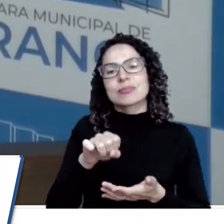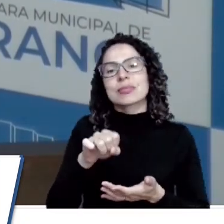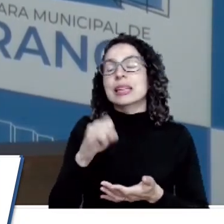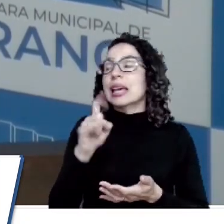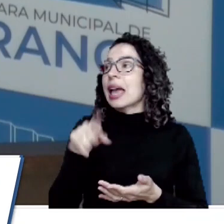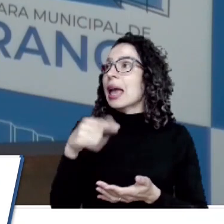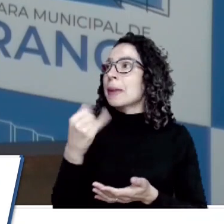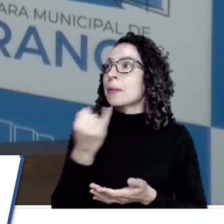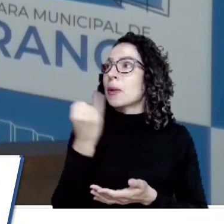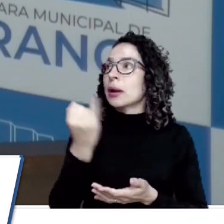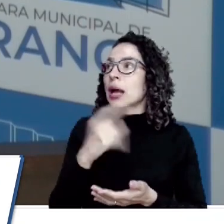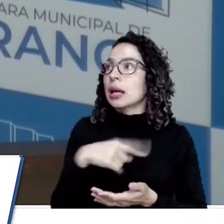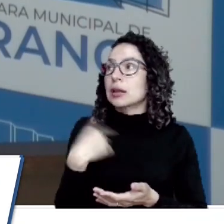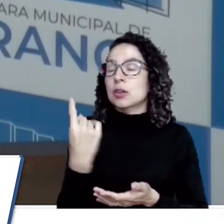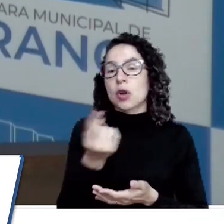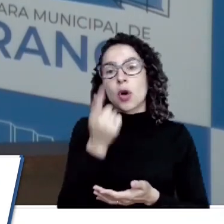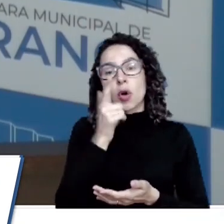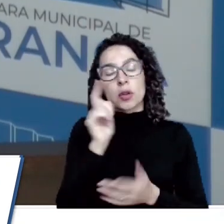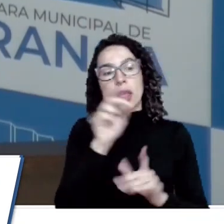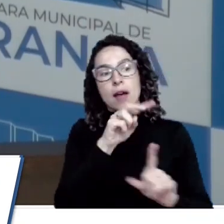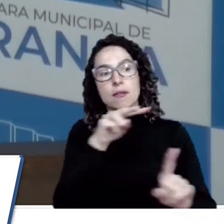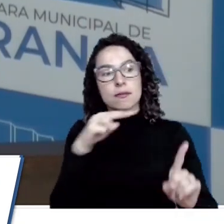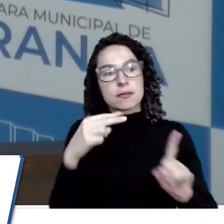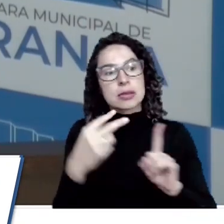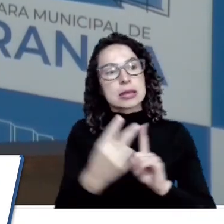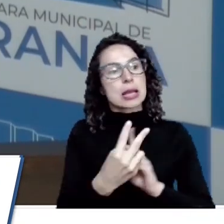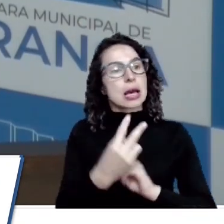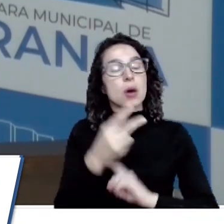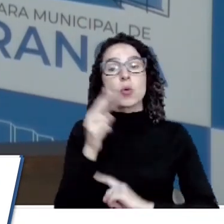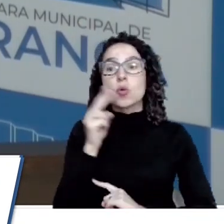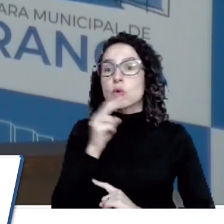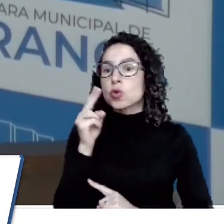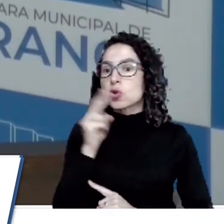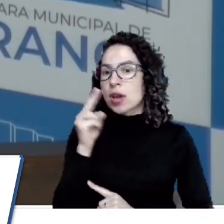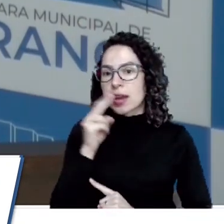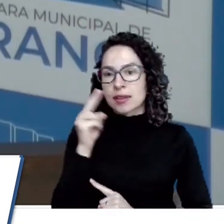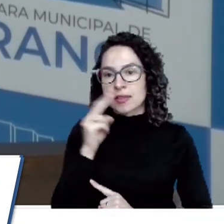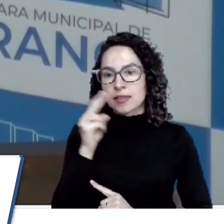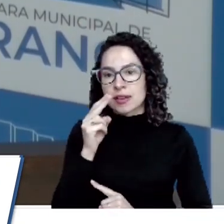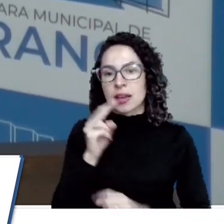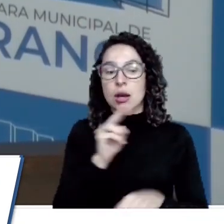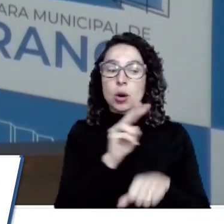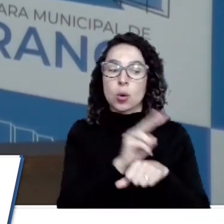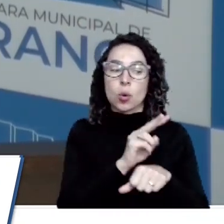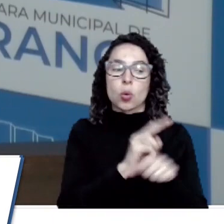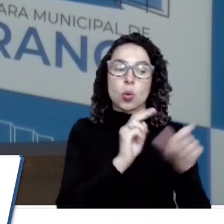tenhamos, sim, essa visão o mais urgente possível. Cuidar de quem cuida.